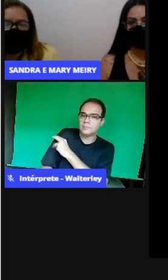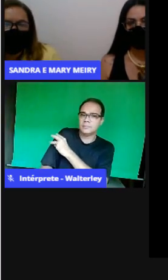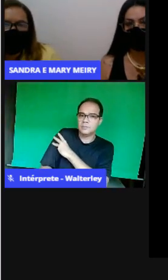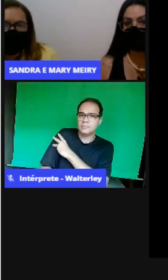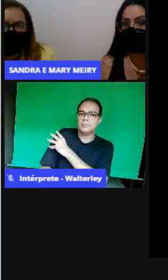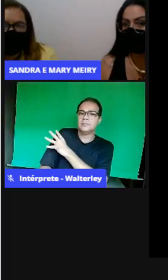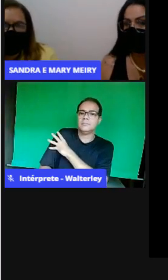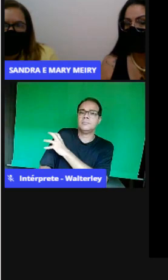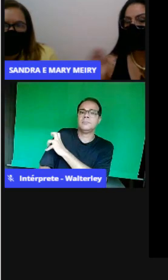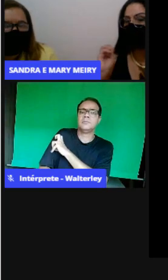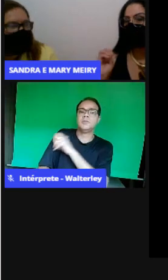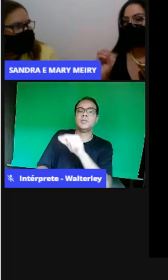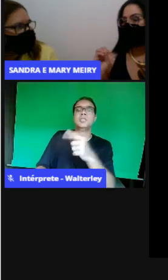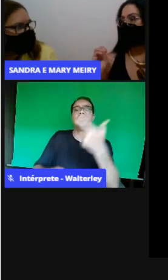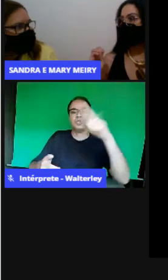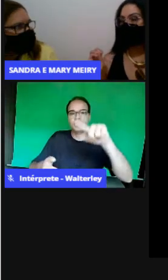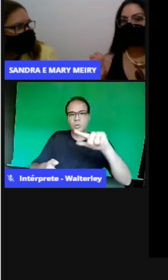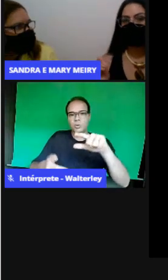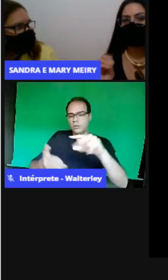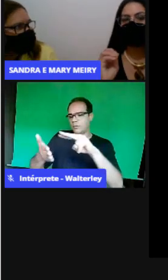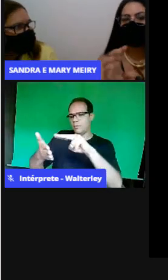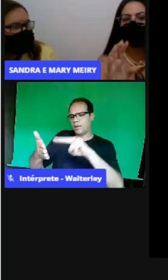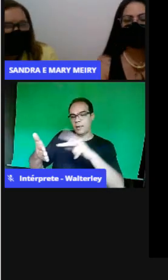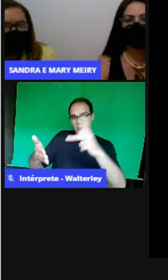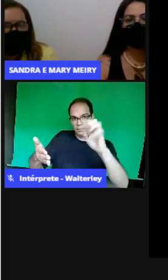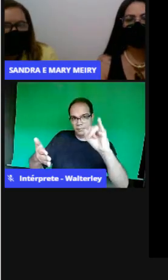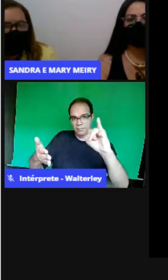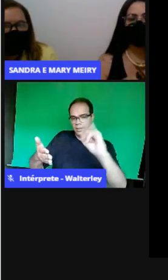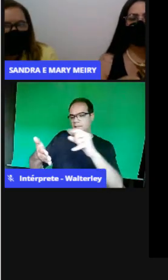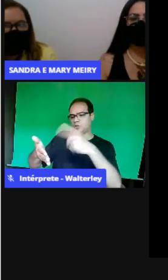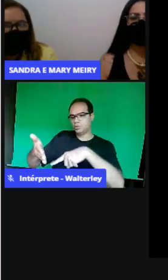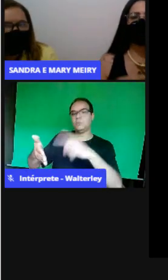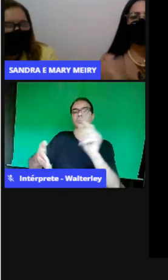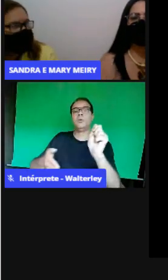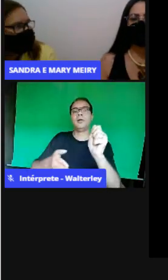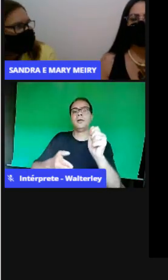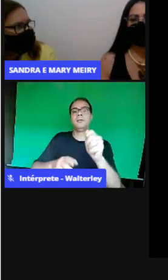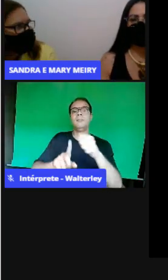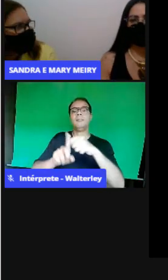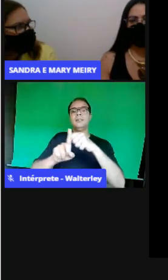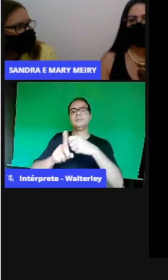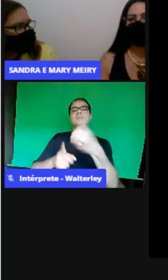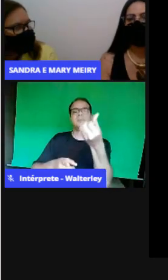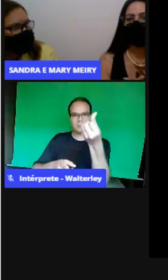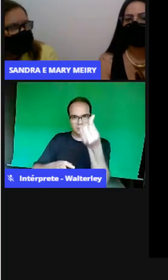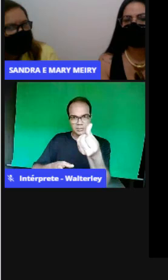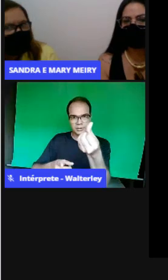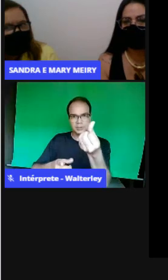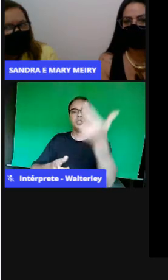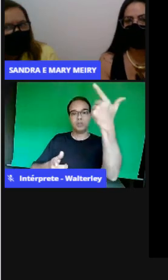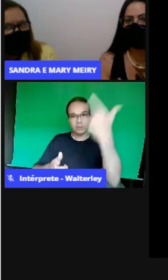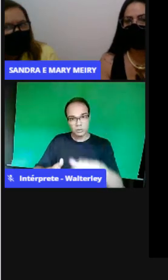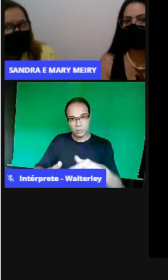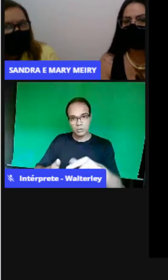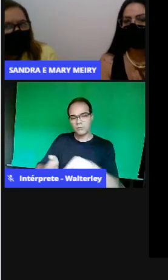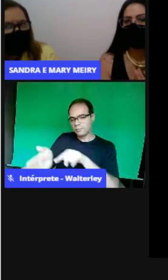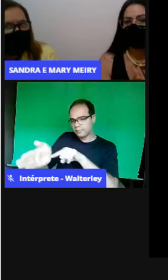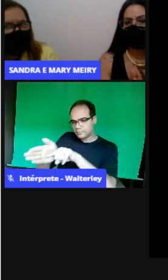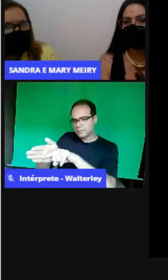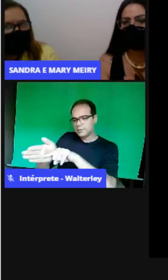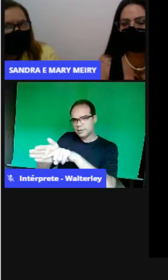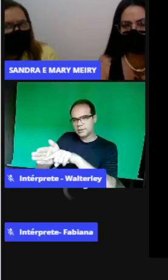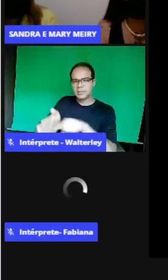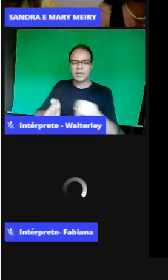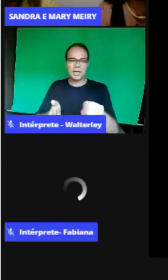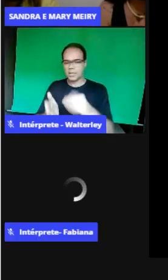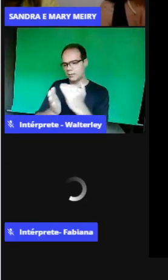também. Cabe salientar, Sandra, que quando a gente fala utilizar materiais pertinentes ao nível de desenvolvimento